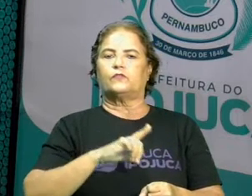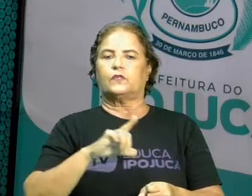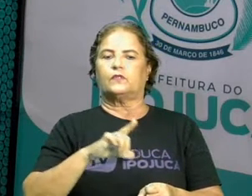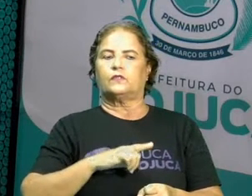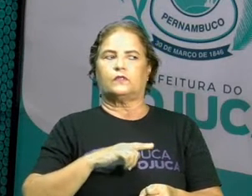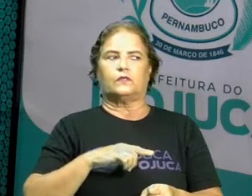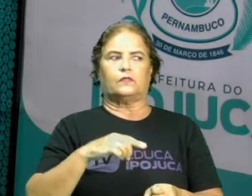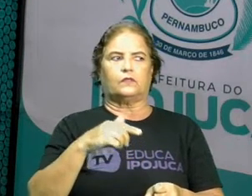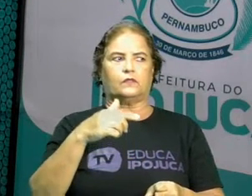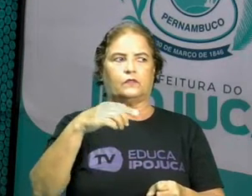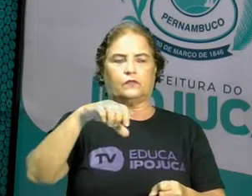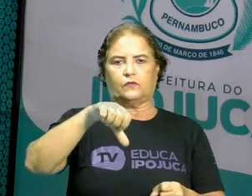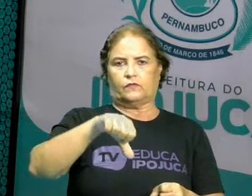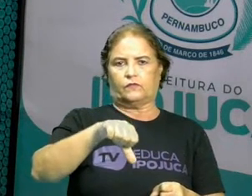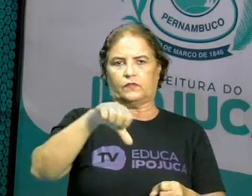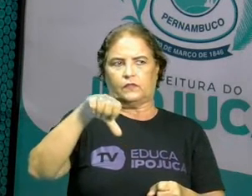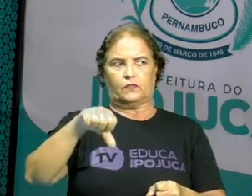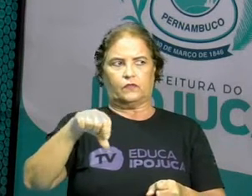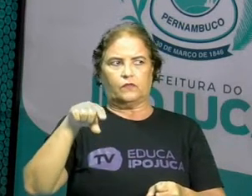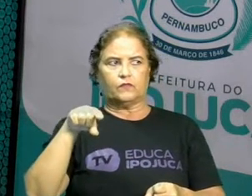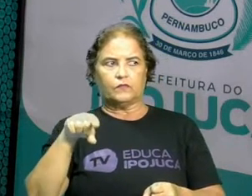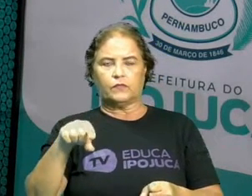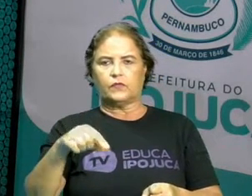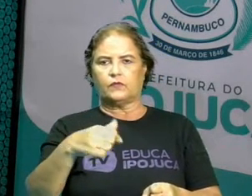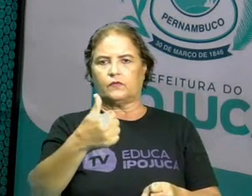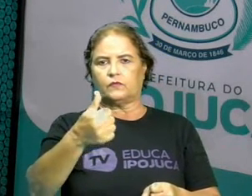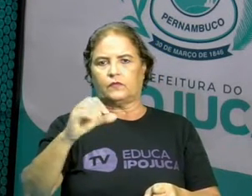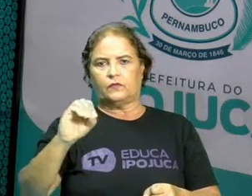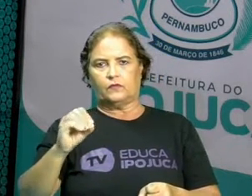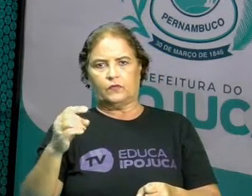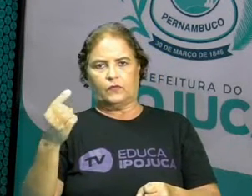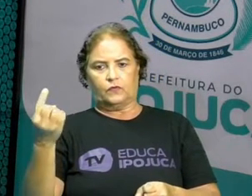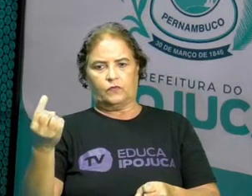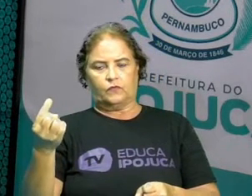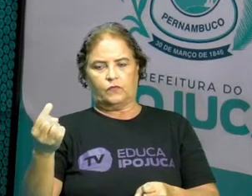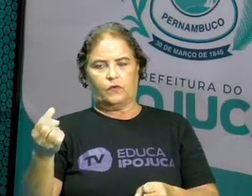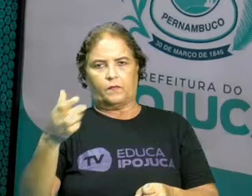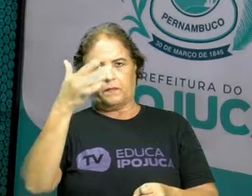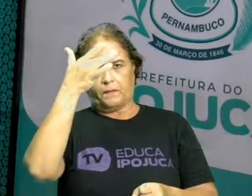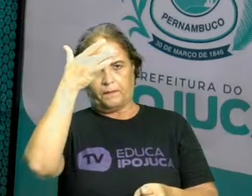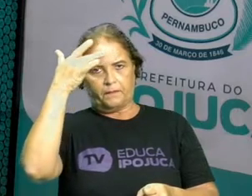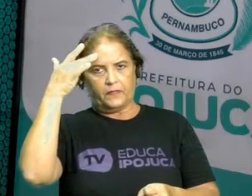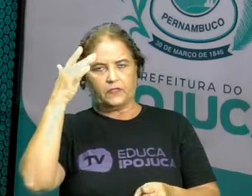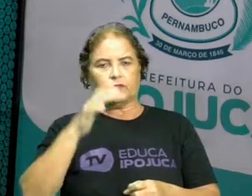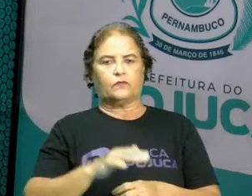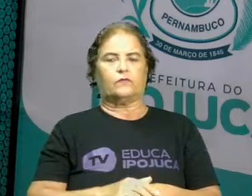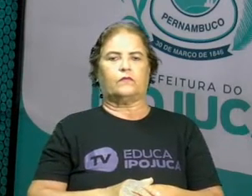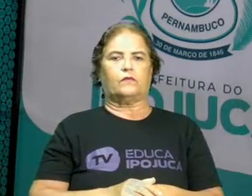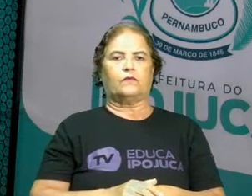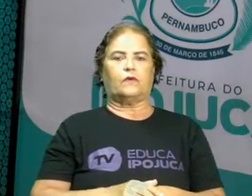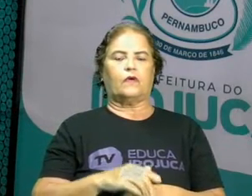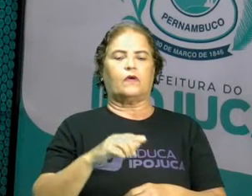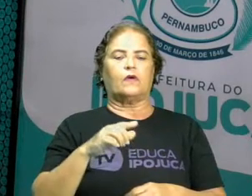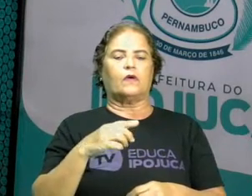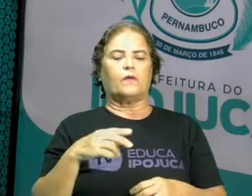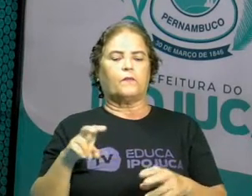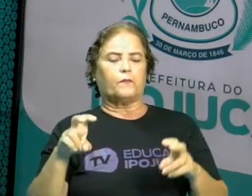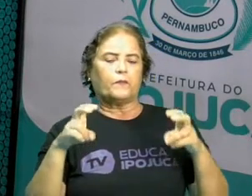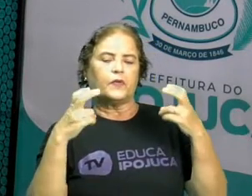99.101 habitantes. Nesse número, nós podemos perceber que temos a